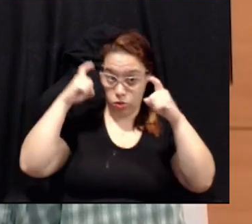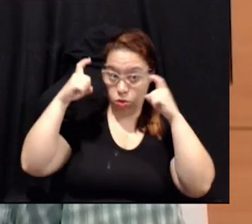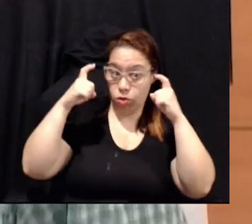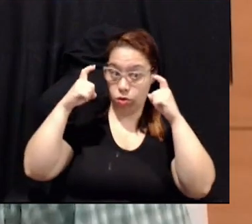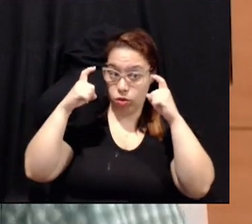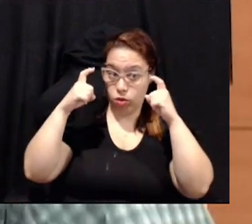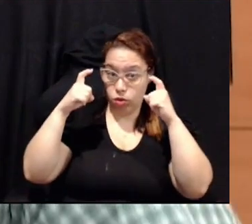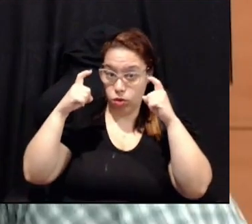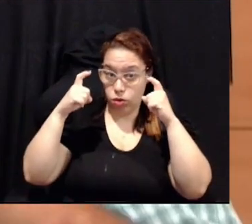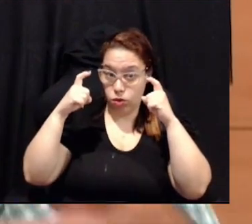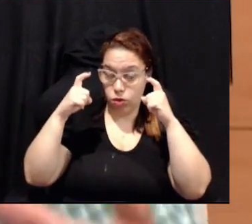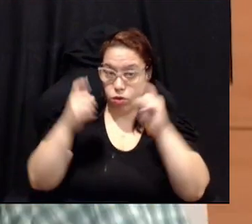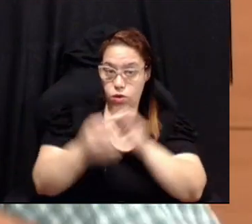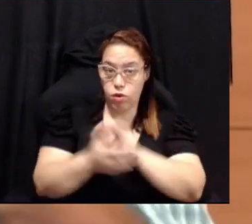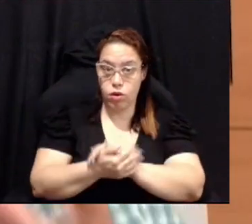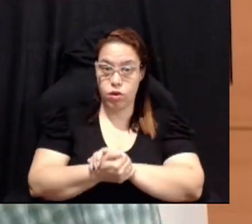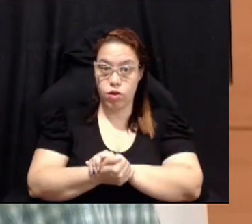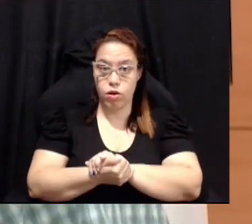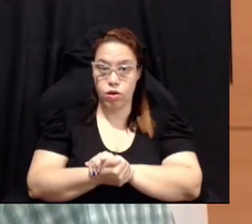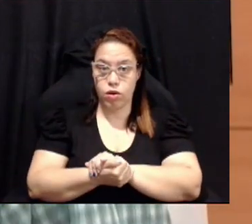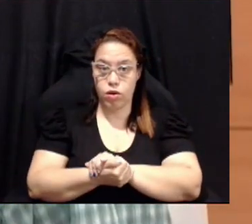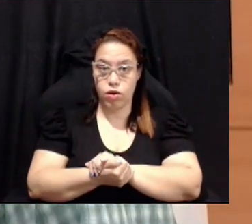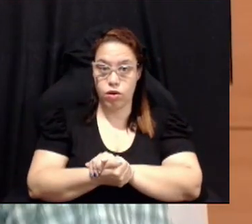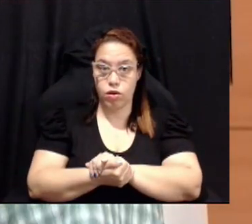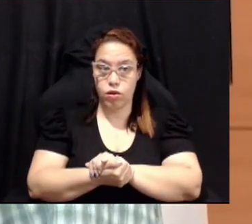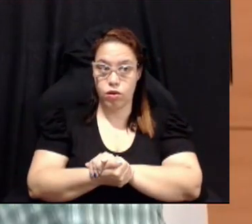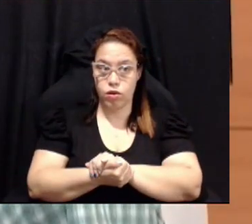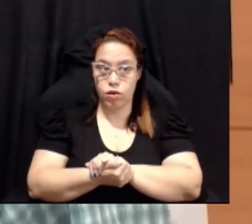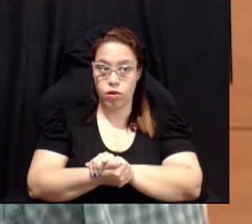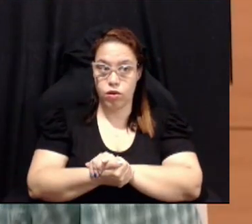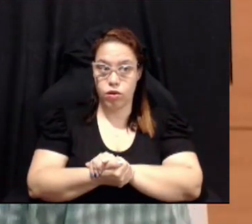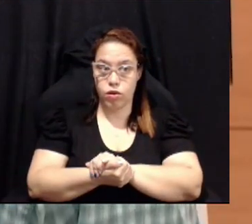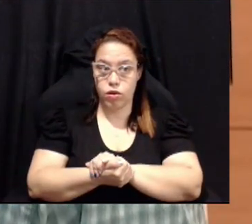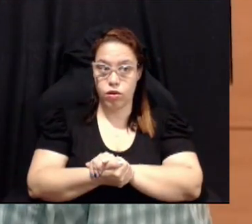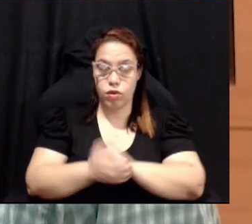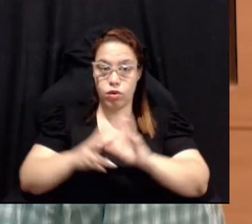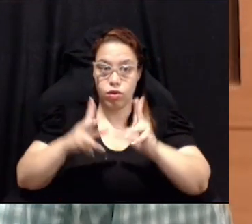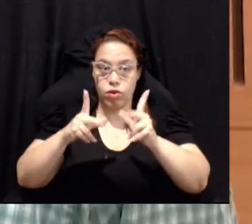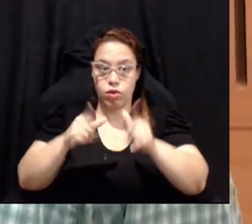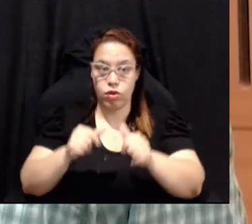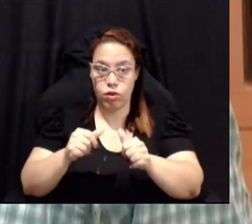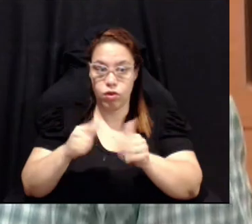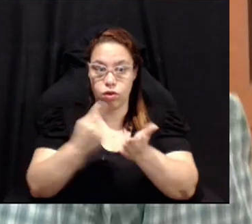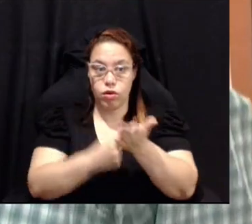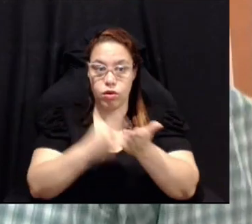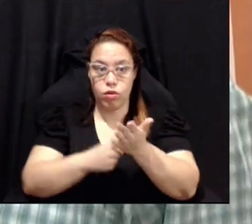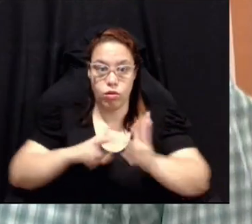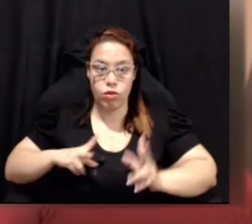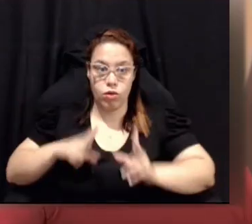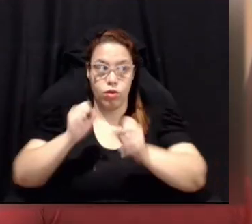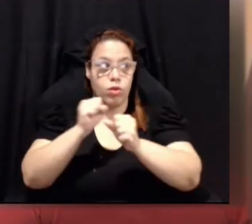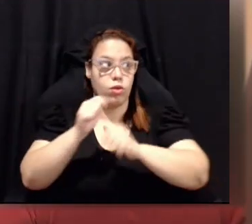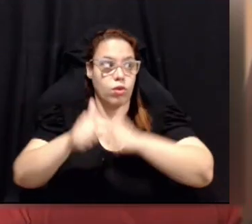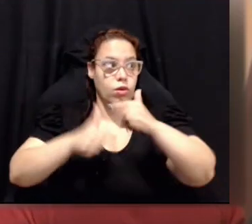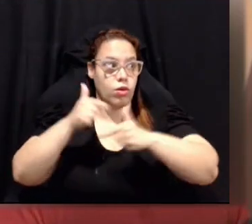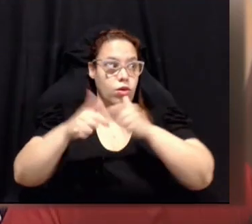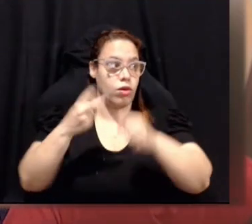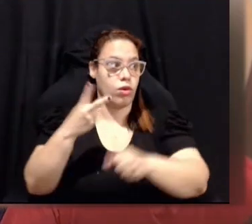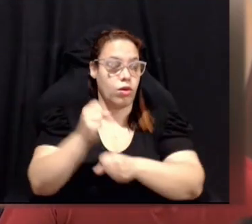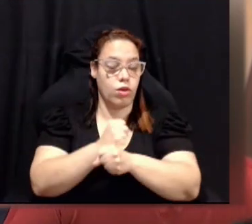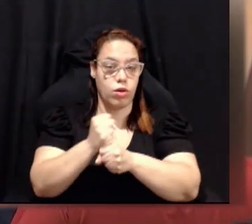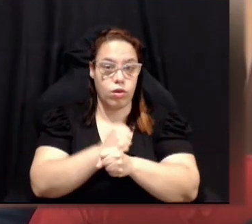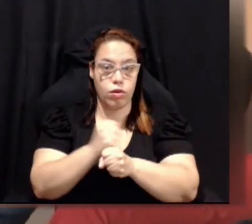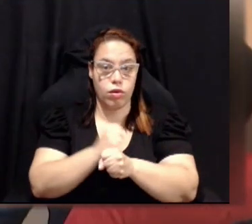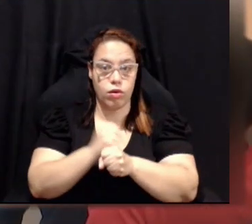com depois da sistematização disso tudo, sai com uma agenda muito poderosa para a gente trabalhar nos próximos 2 anos. Durante o